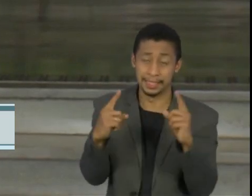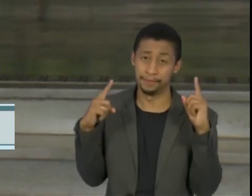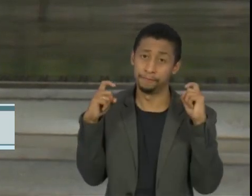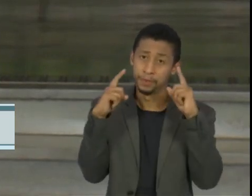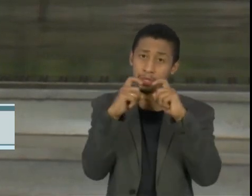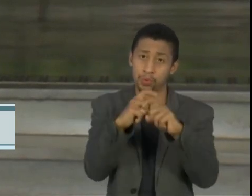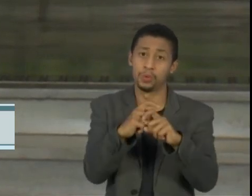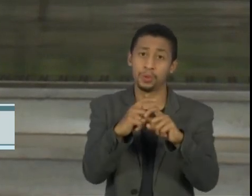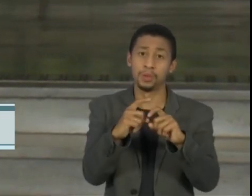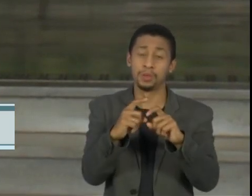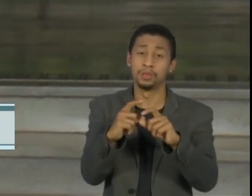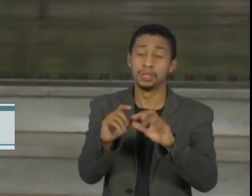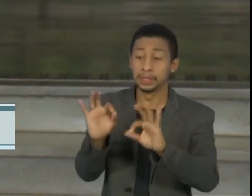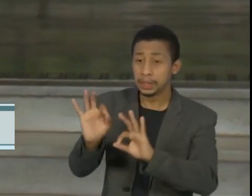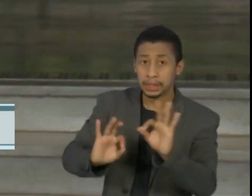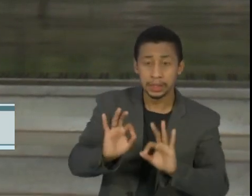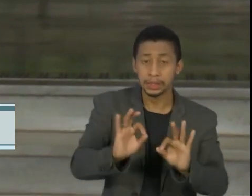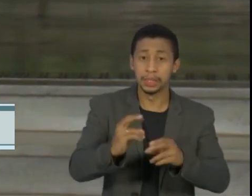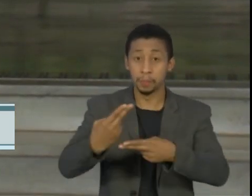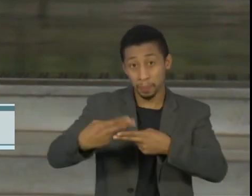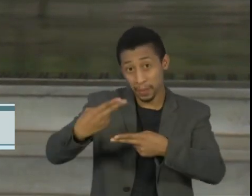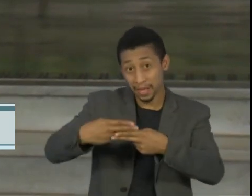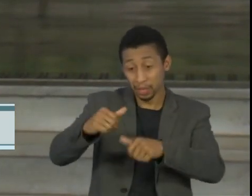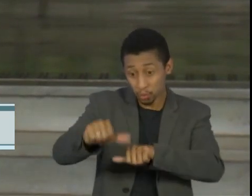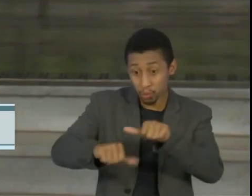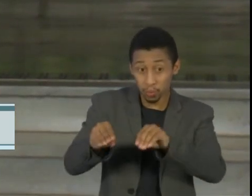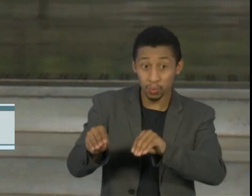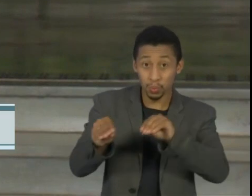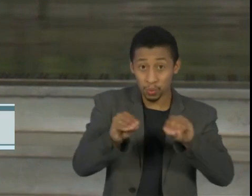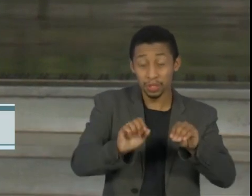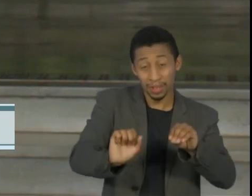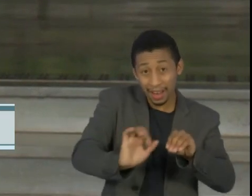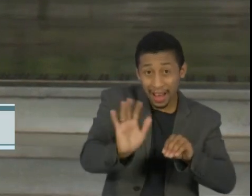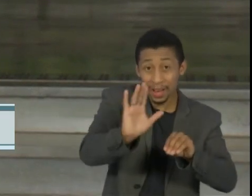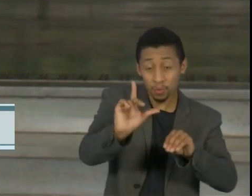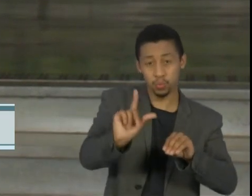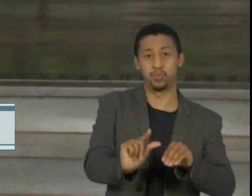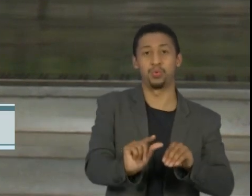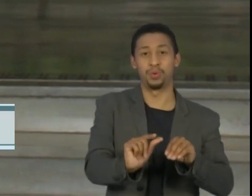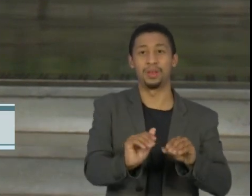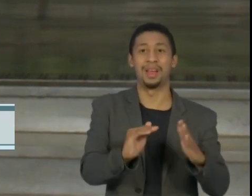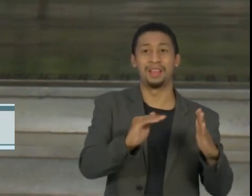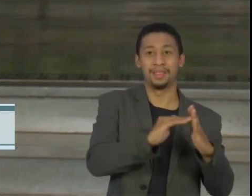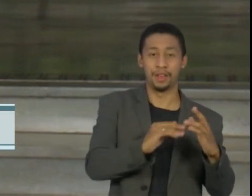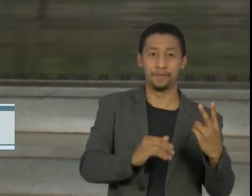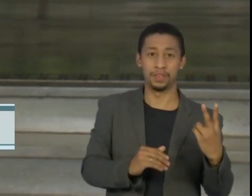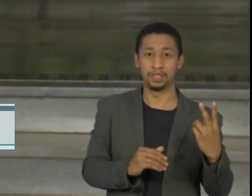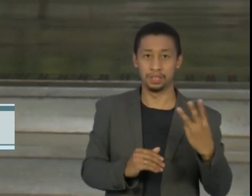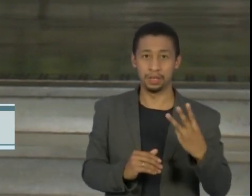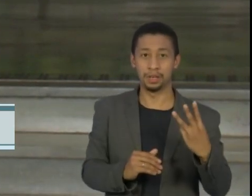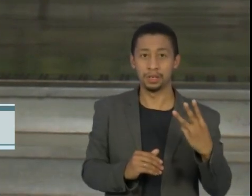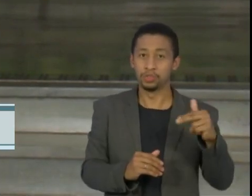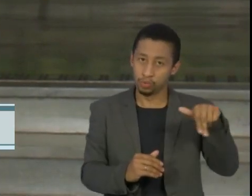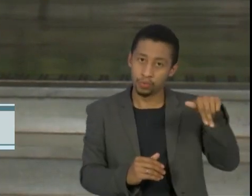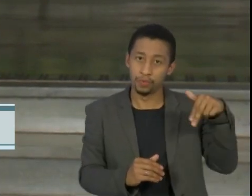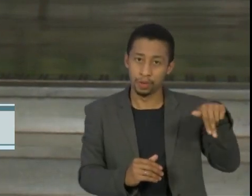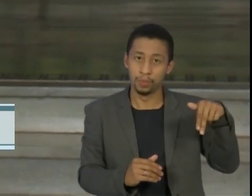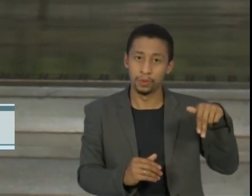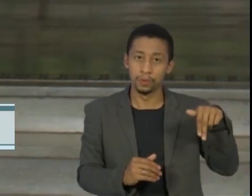este reajuste do pedágio seja praticado apenas a partir do dia 23 de